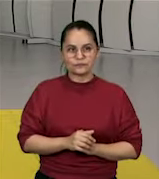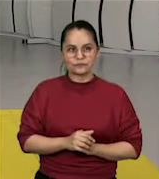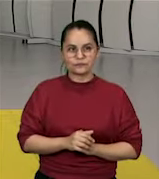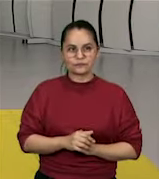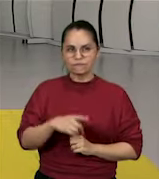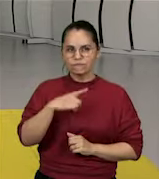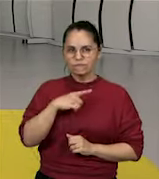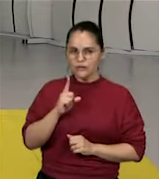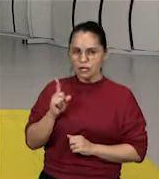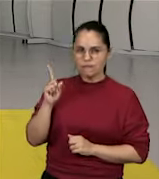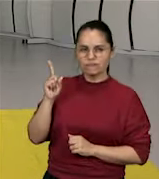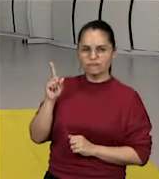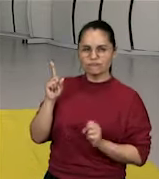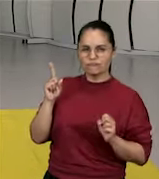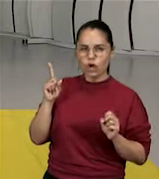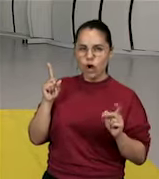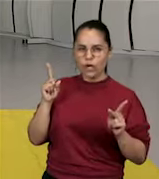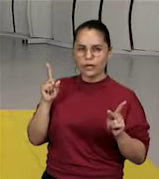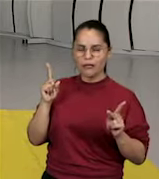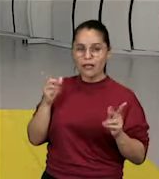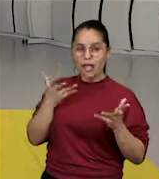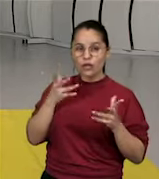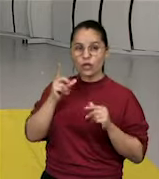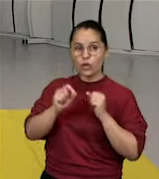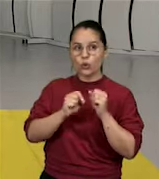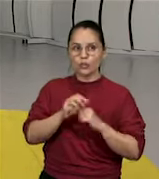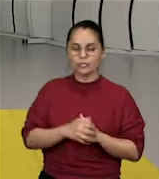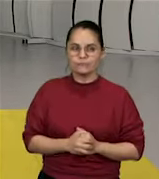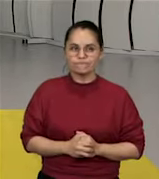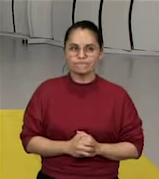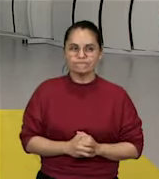aqui. Ok. E eu quero construir